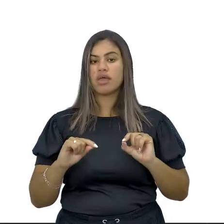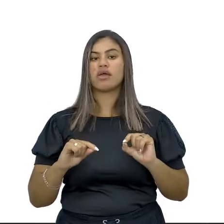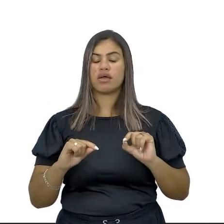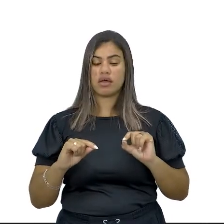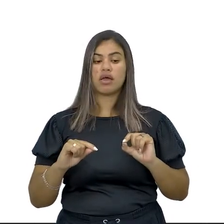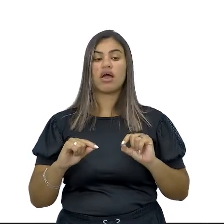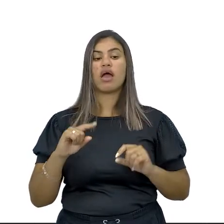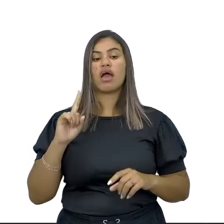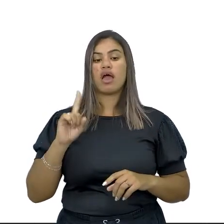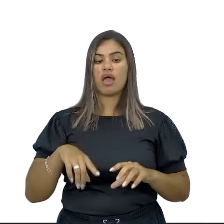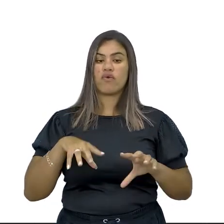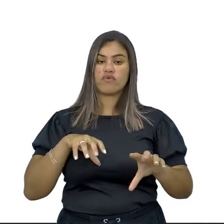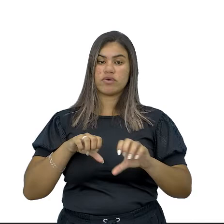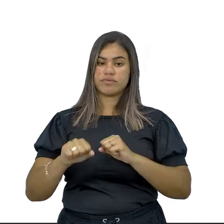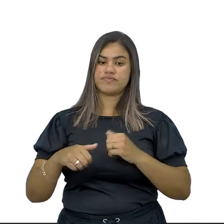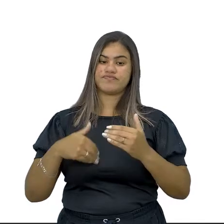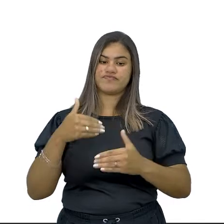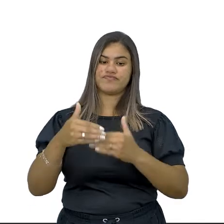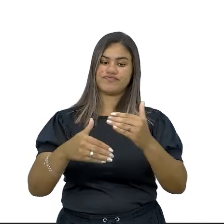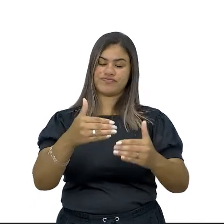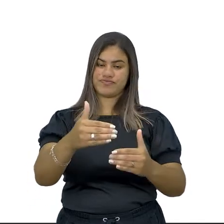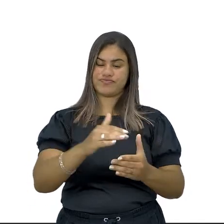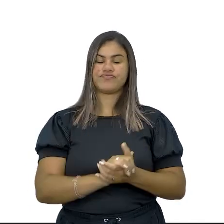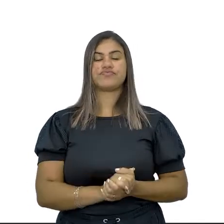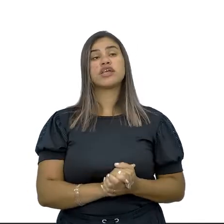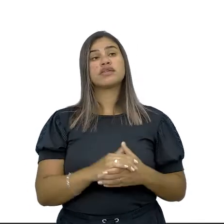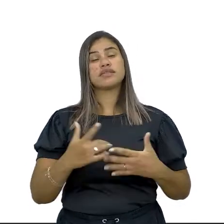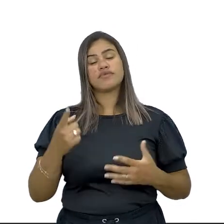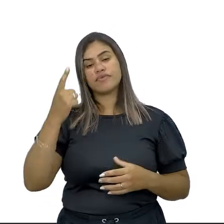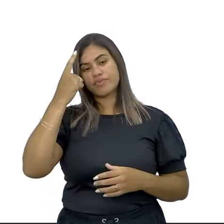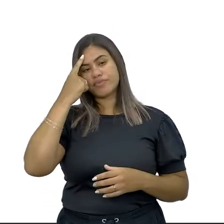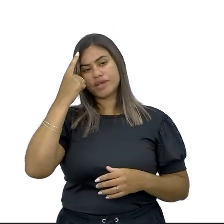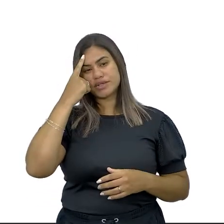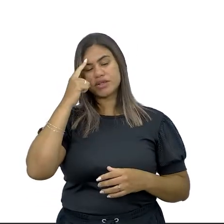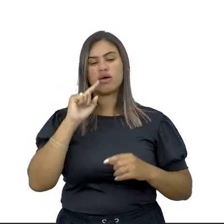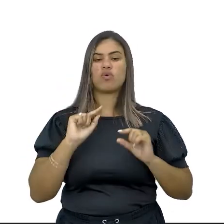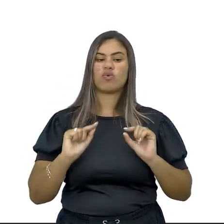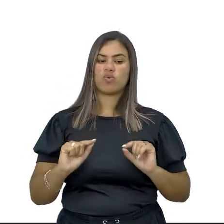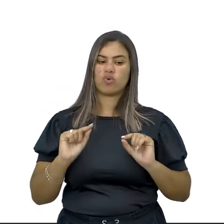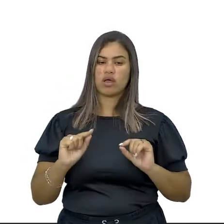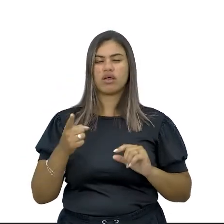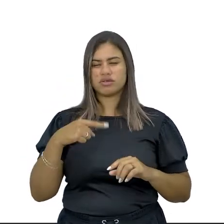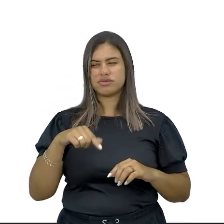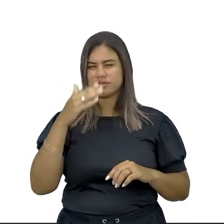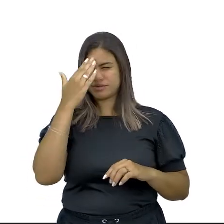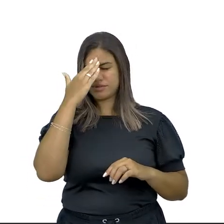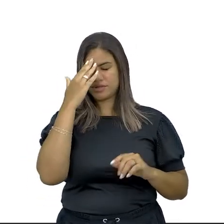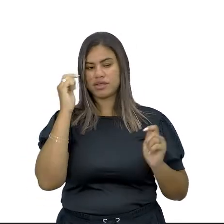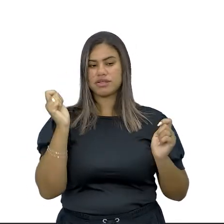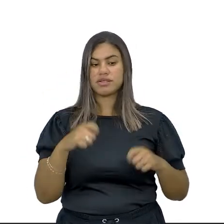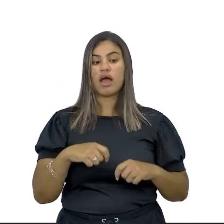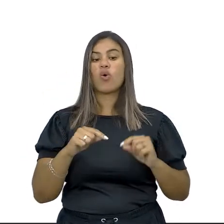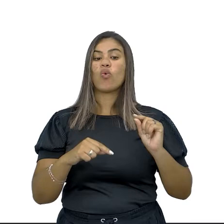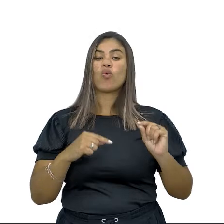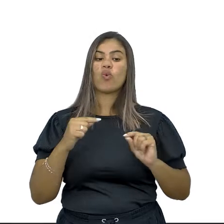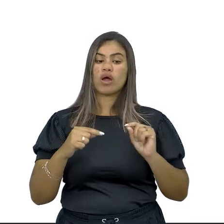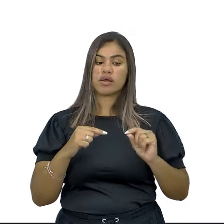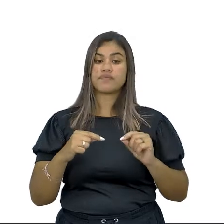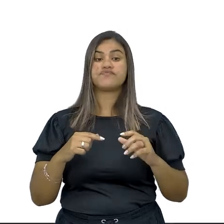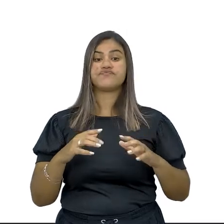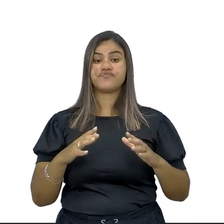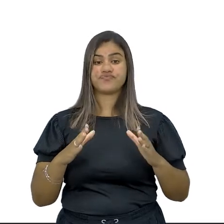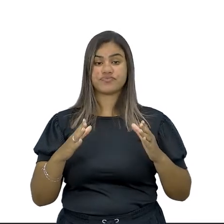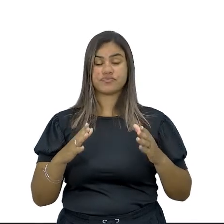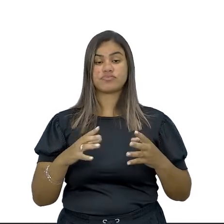nossas próximas formações. Então, vamos imaginar, para que nós possamos entender, né, um bloco composto por